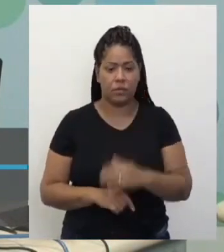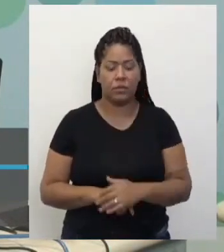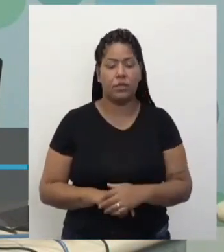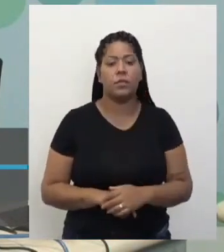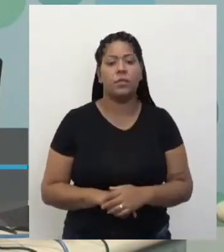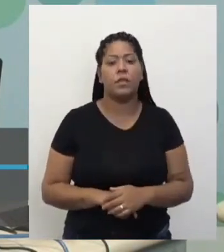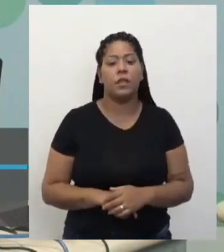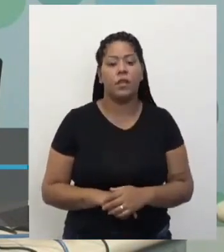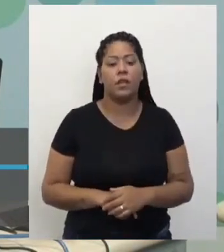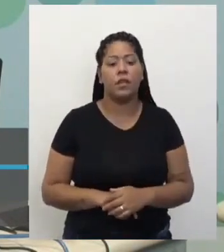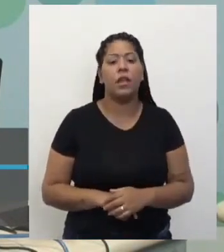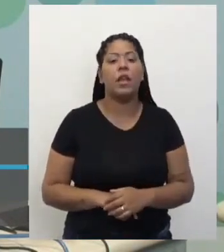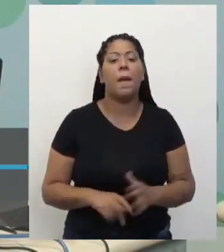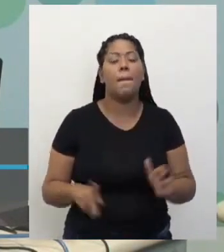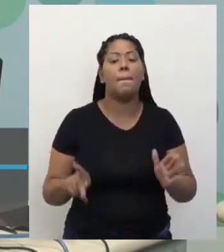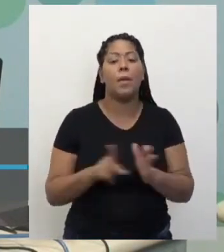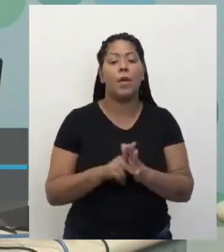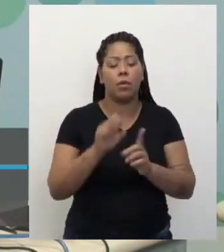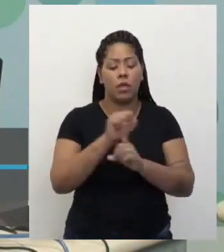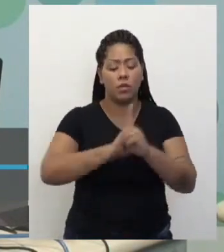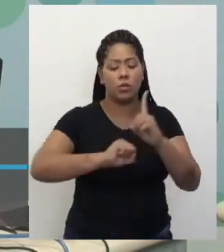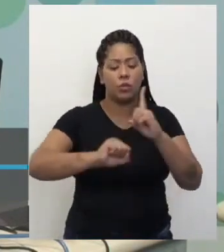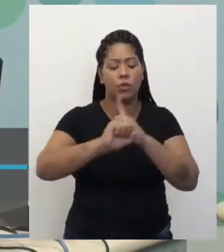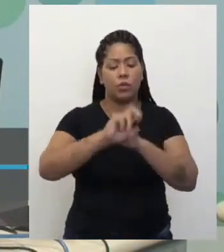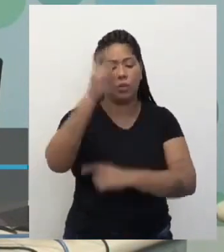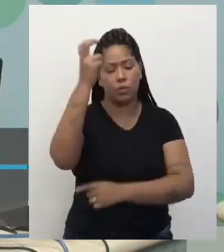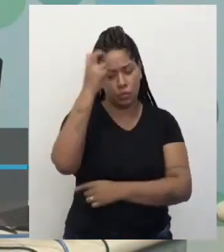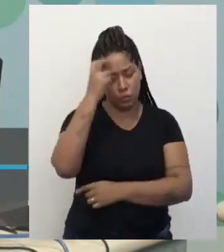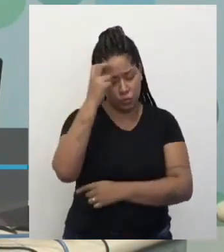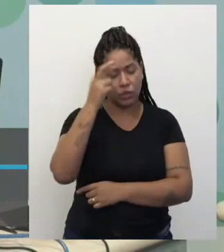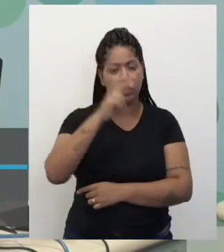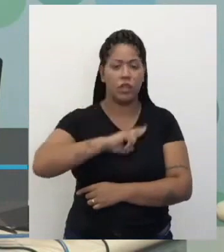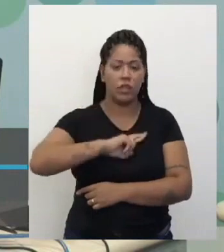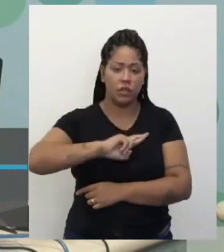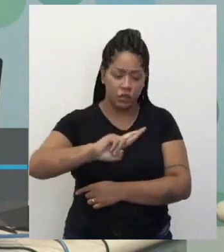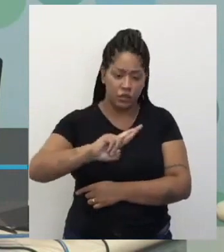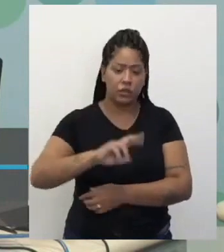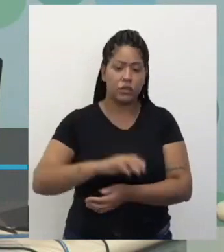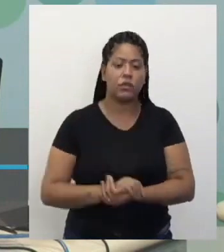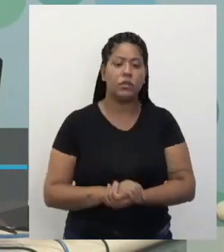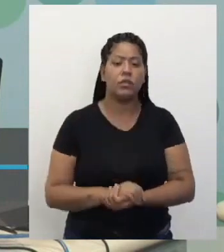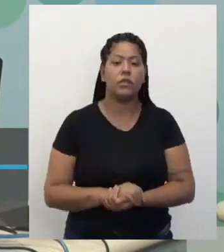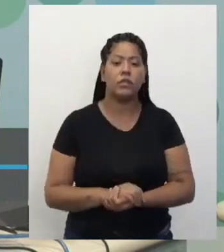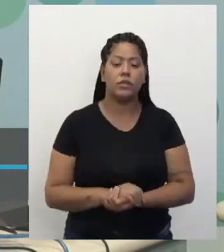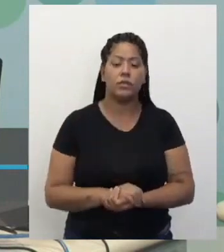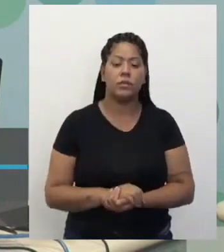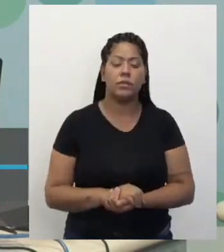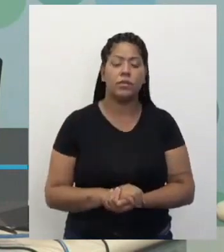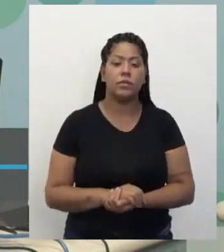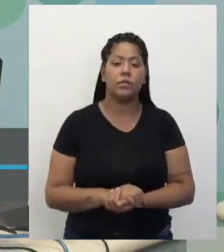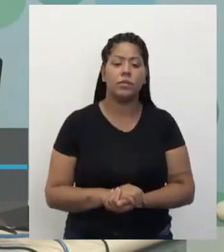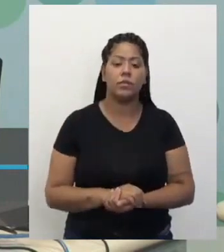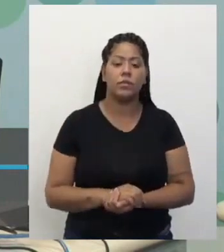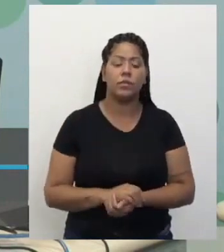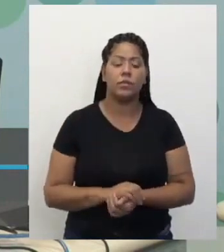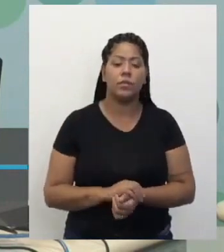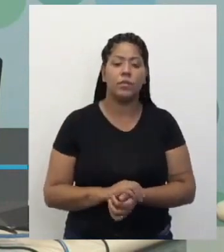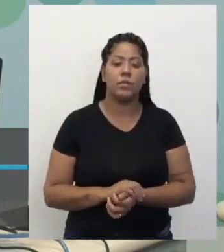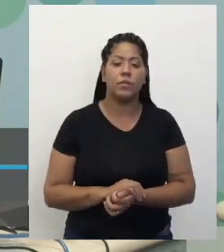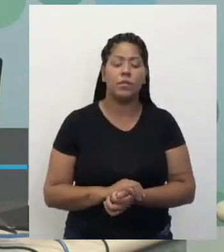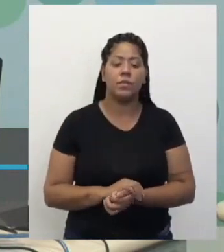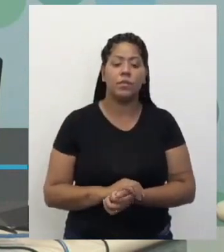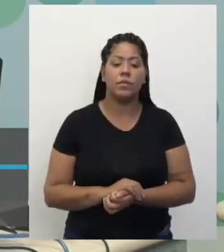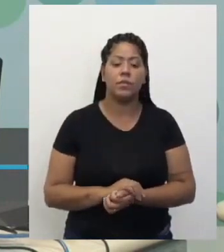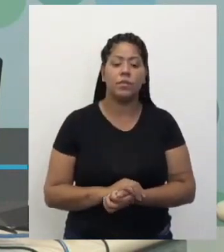própria estrutura da sociedade medieval, né? Aquela questão da hierarquização reforçada pela arte, como eu coloquei para vocês, é uma